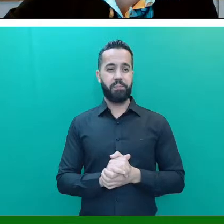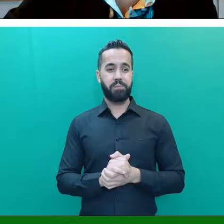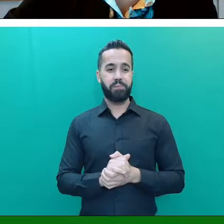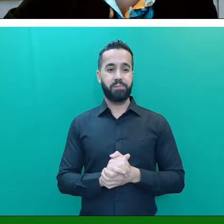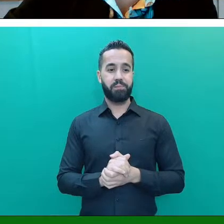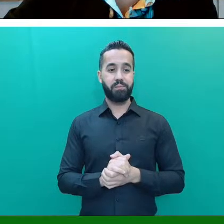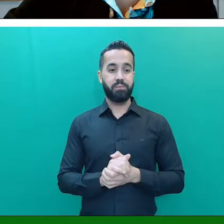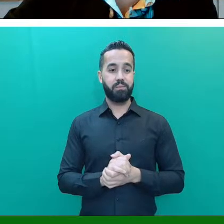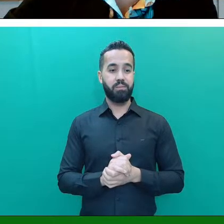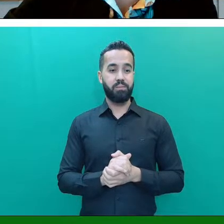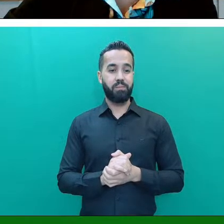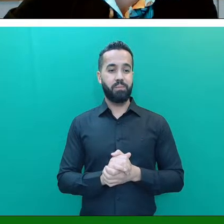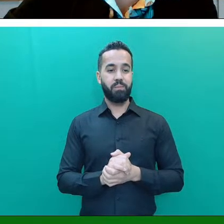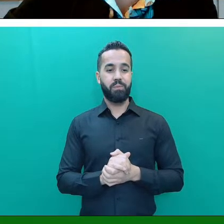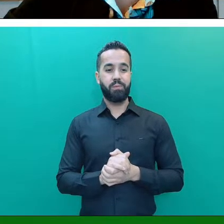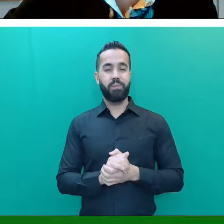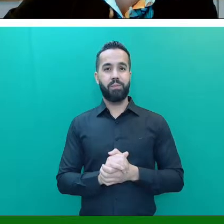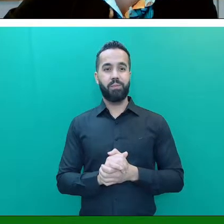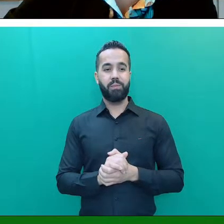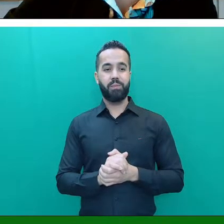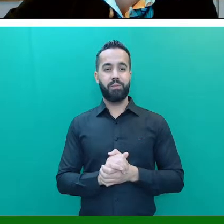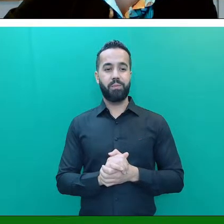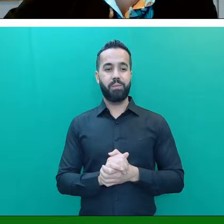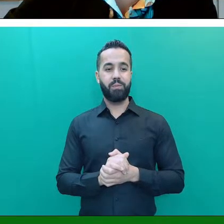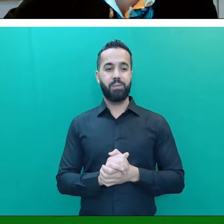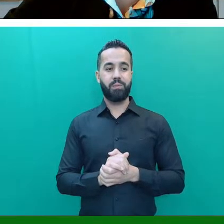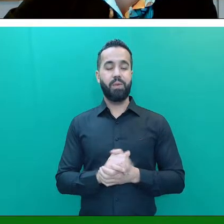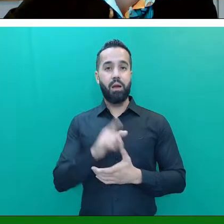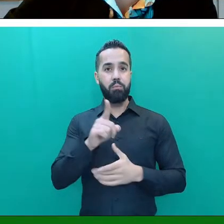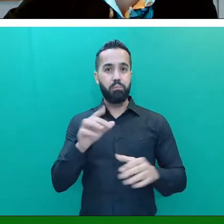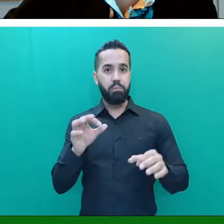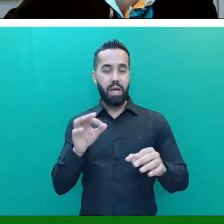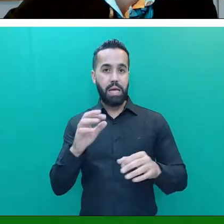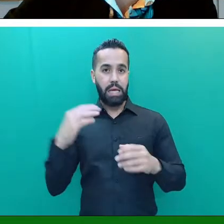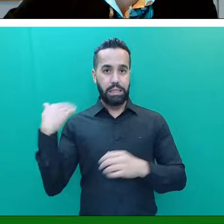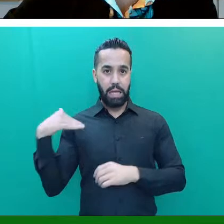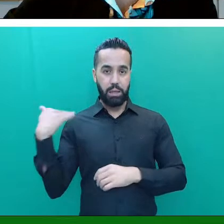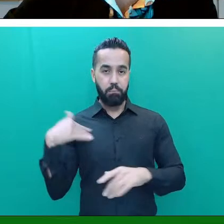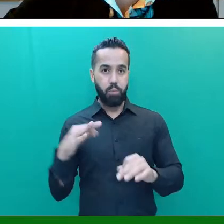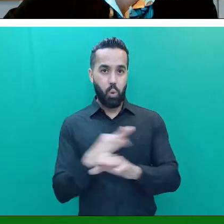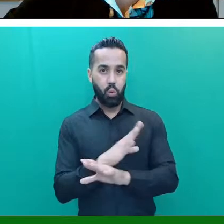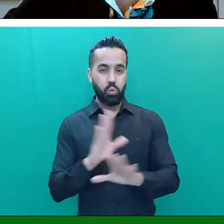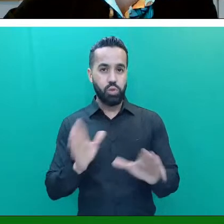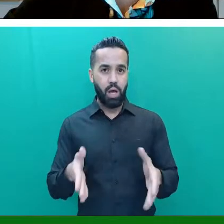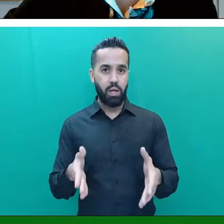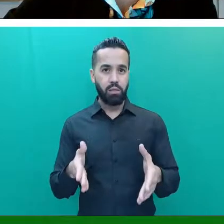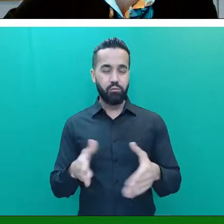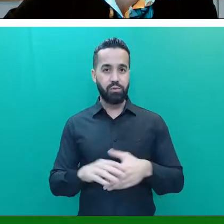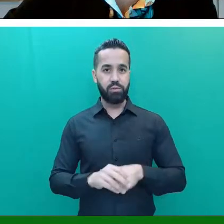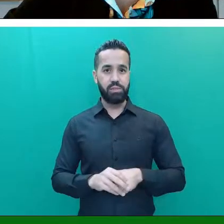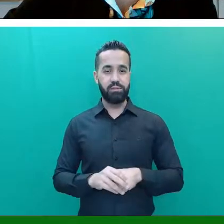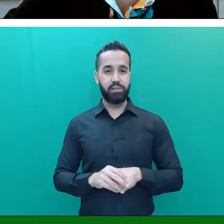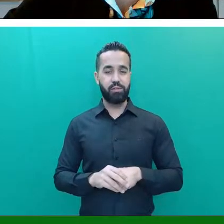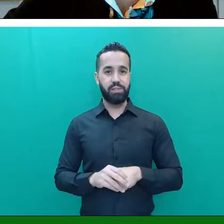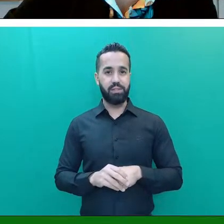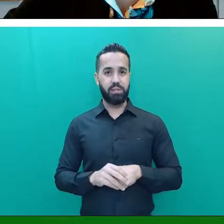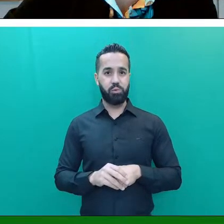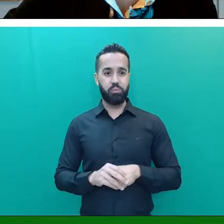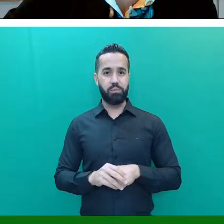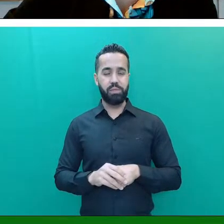mal se a Renata não tem que ir ao banheiro. Acho que rapidinho. Tá de acordo.